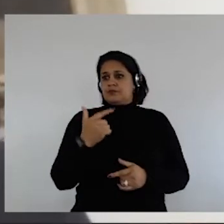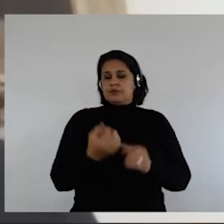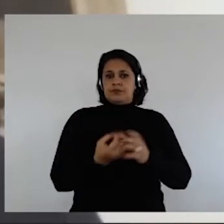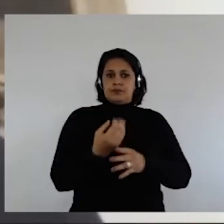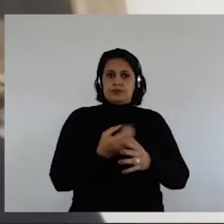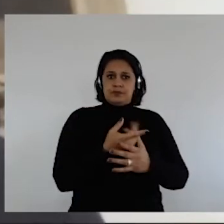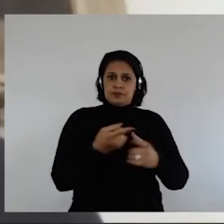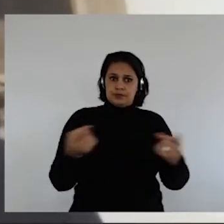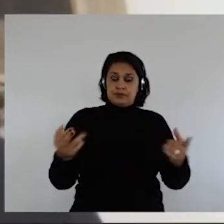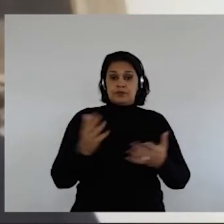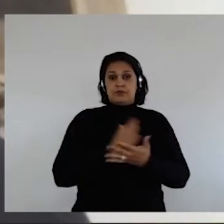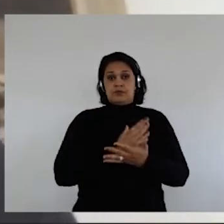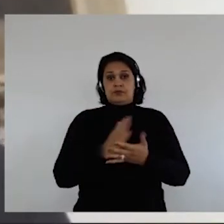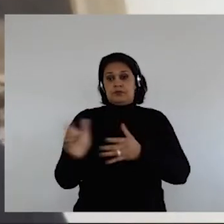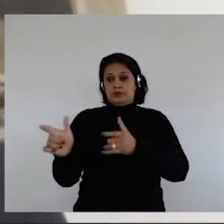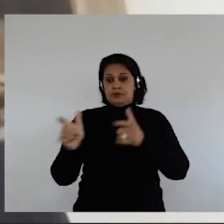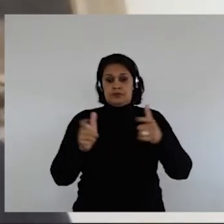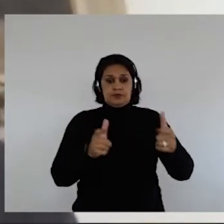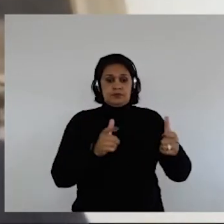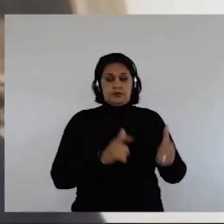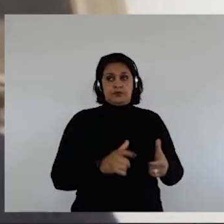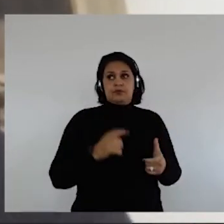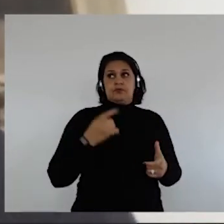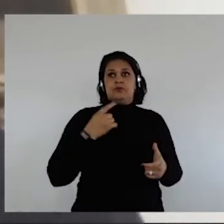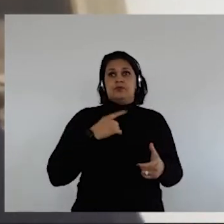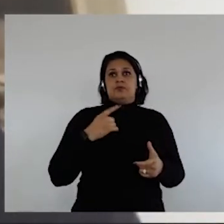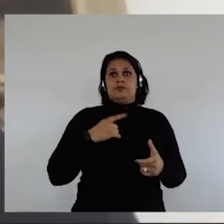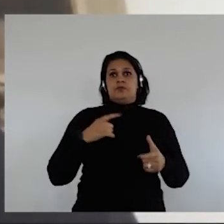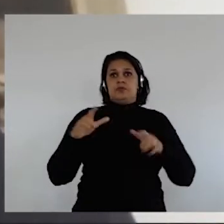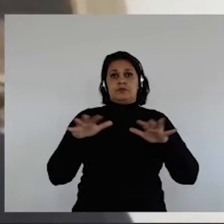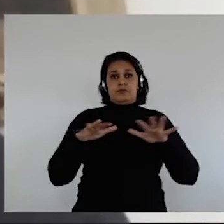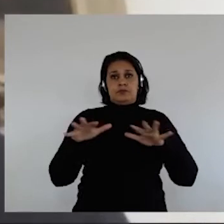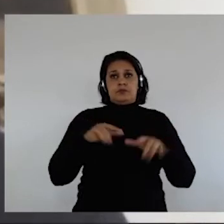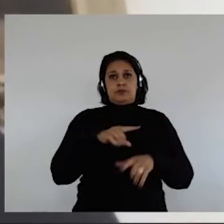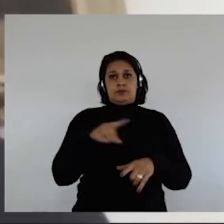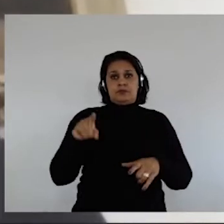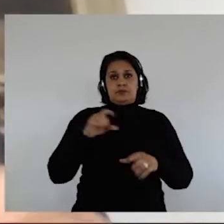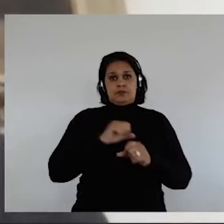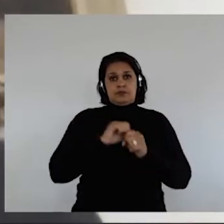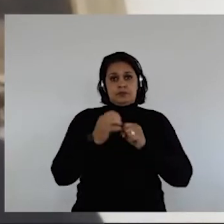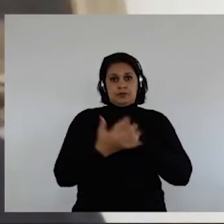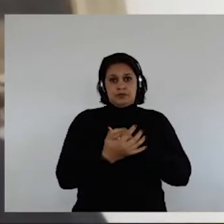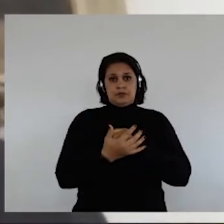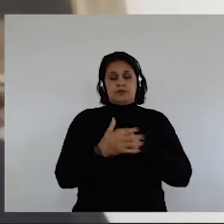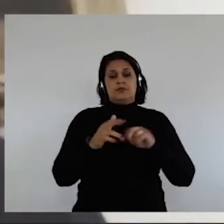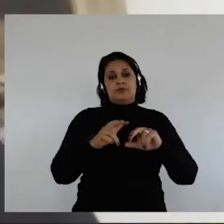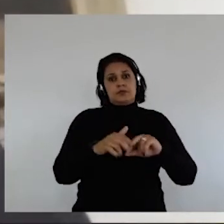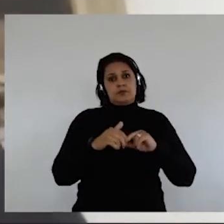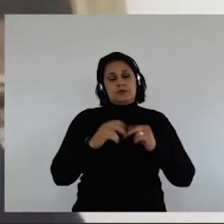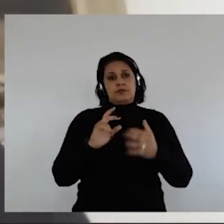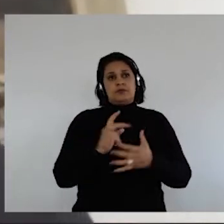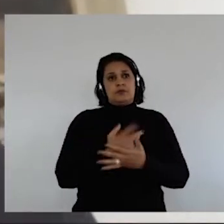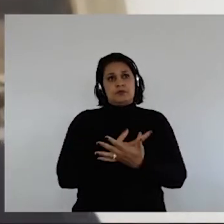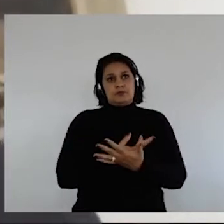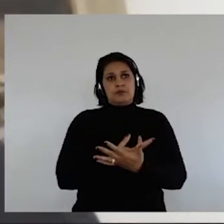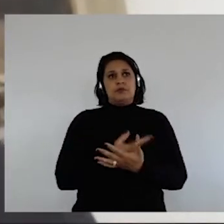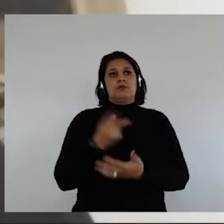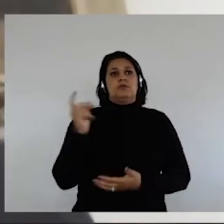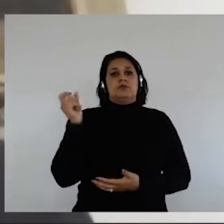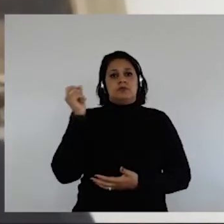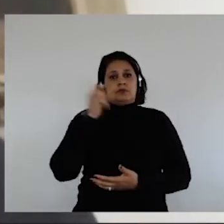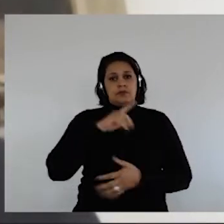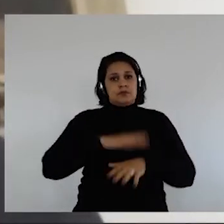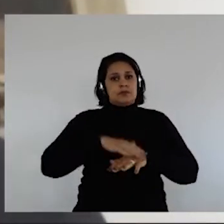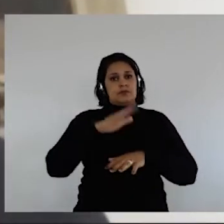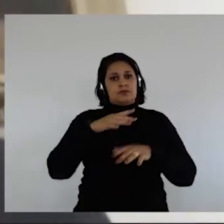alguns setores têm sofrido com as turbulências do coronavírus, o que torna toda essa situação ainda mais complexa.